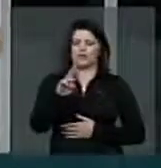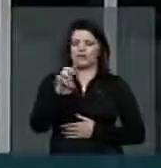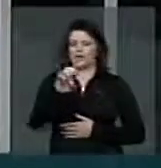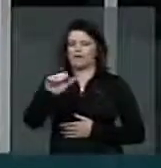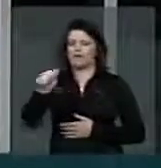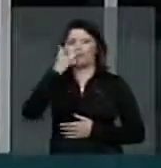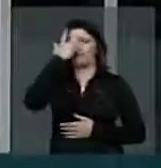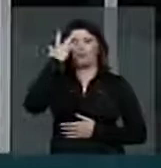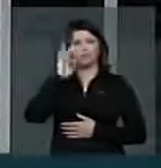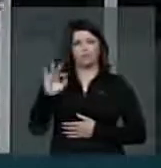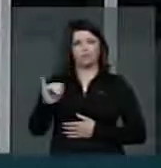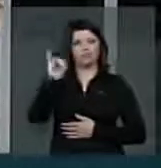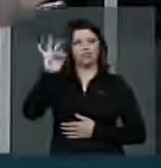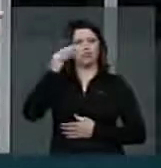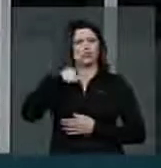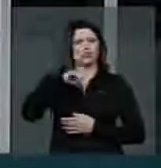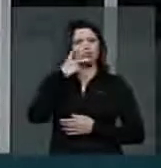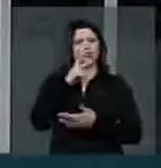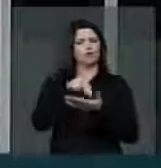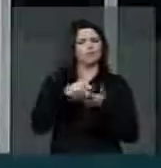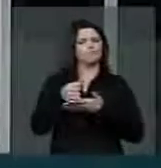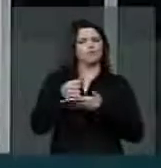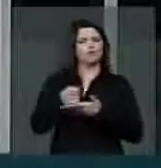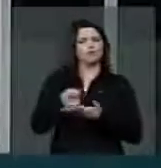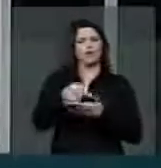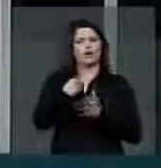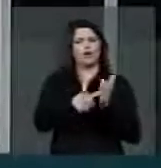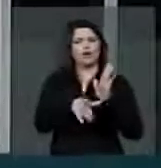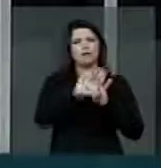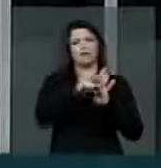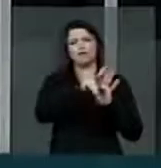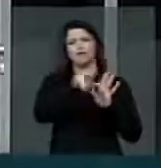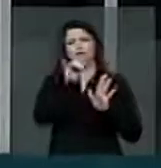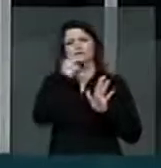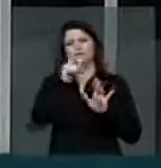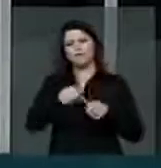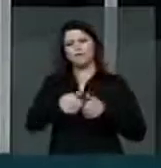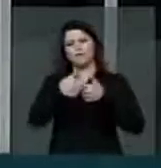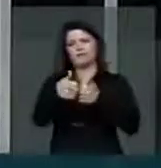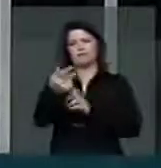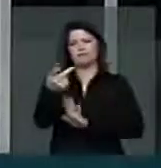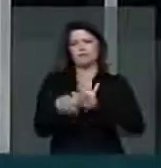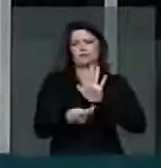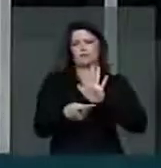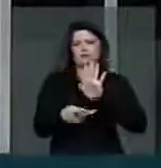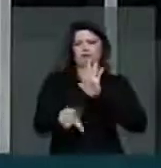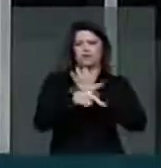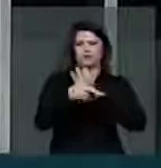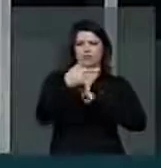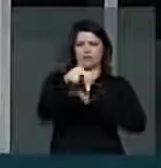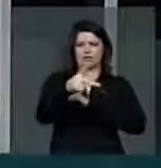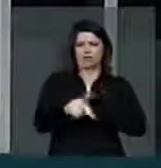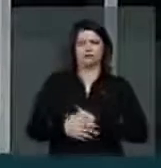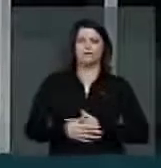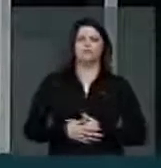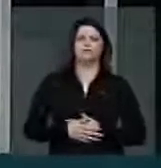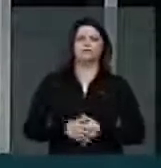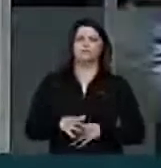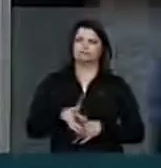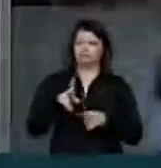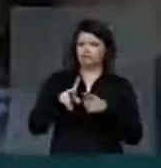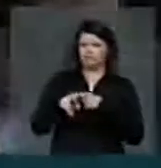dos baluartes nossos, e com certeza a sua emenda vai engrandecer o projeto de lei dele. Foi